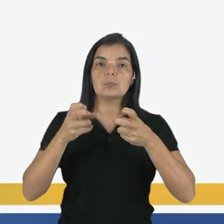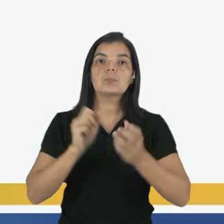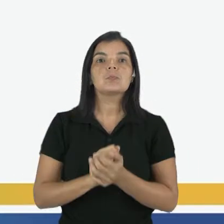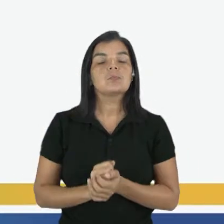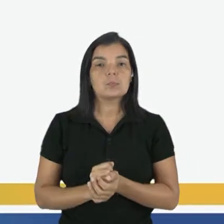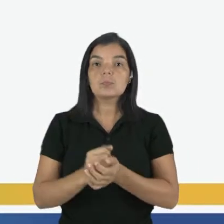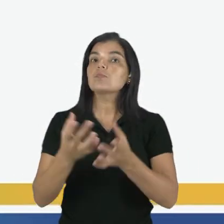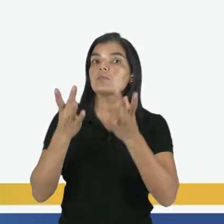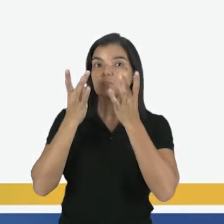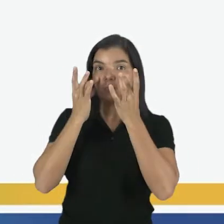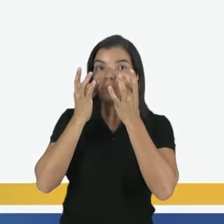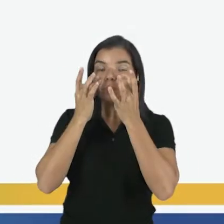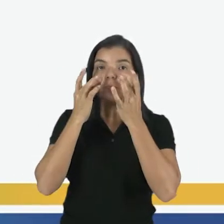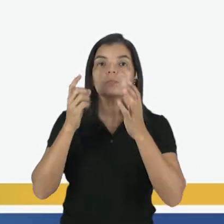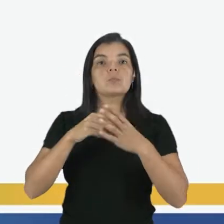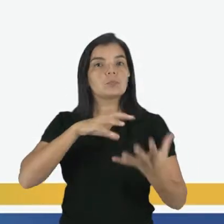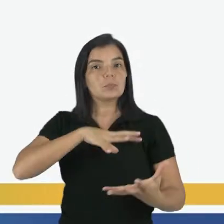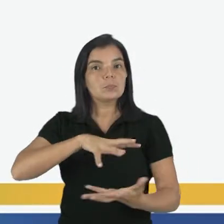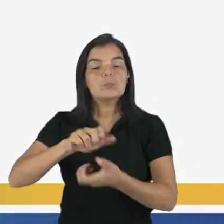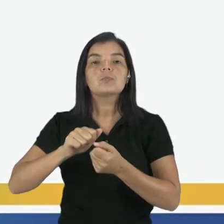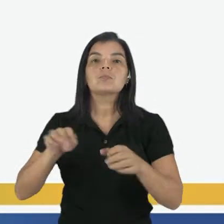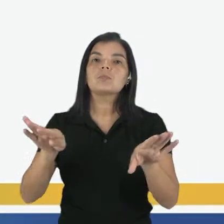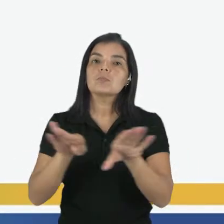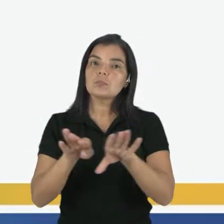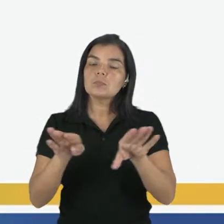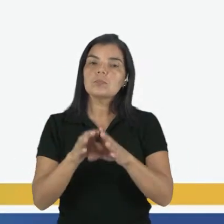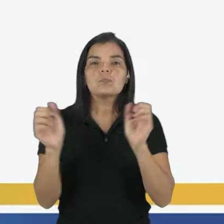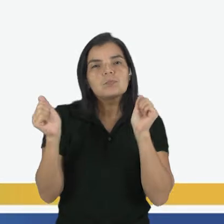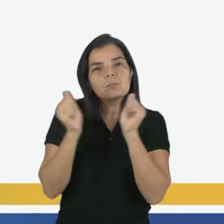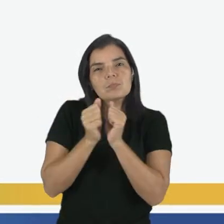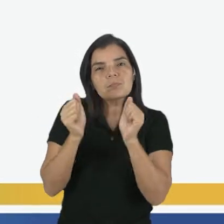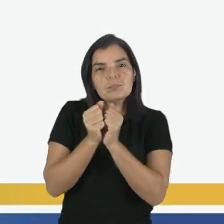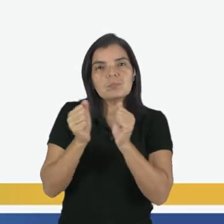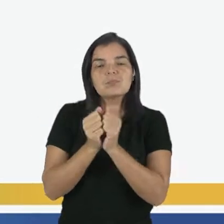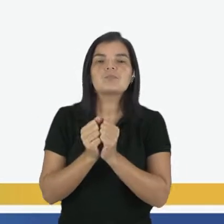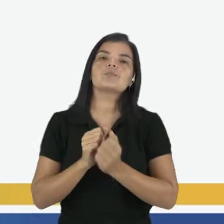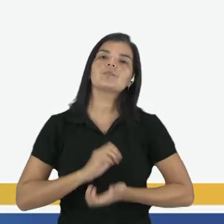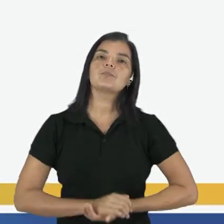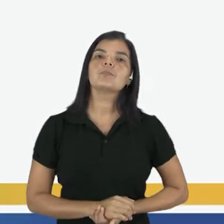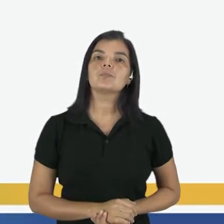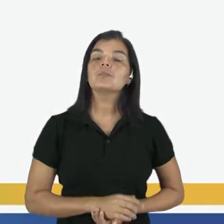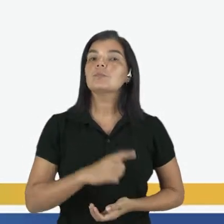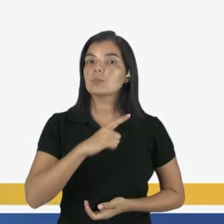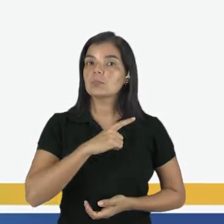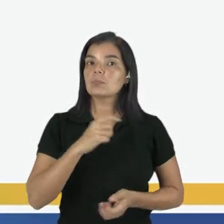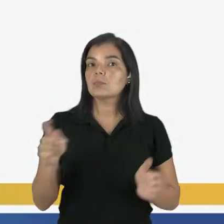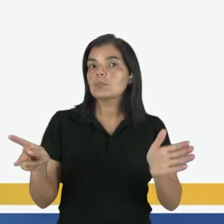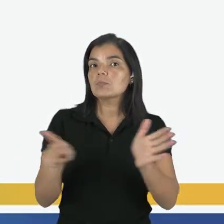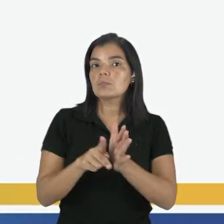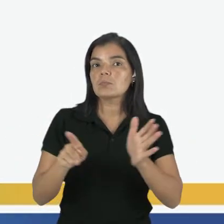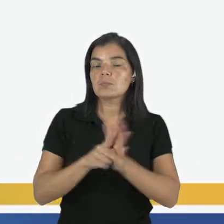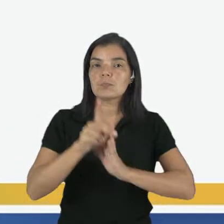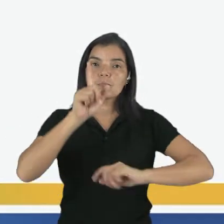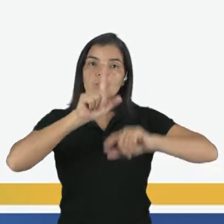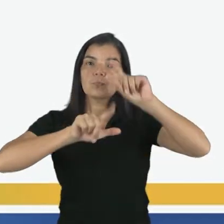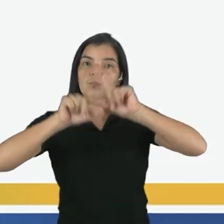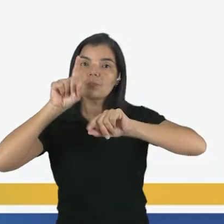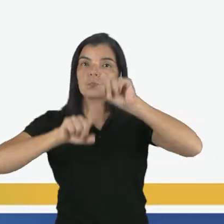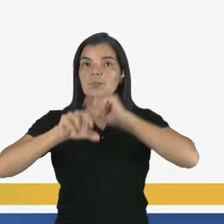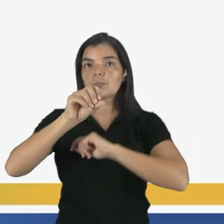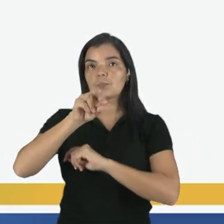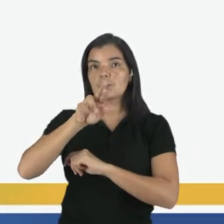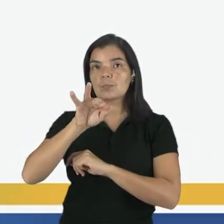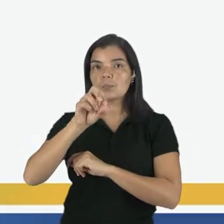elas são bem visíveis daqui da Terra e elas são juntinhas. Elas fazem parte da constelação de